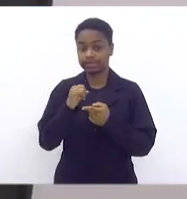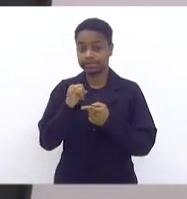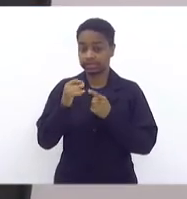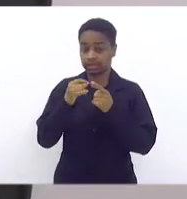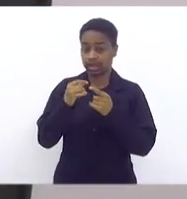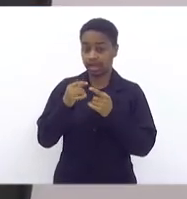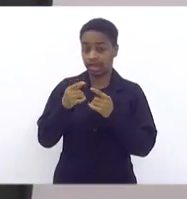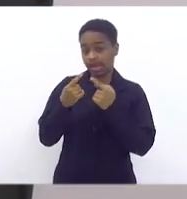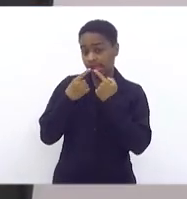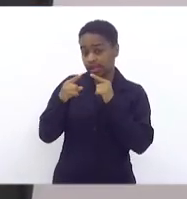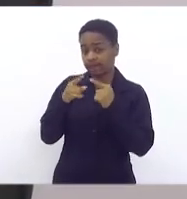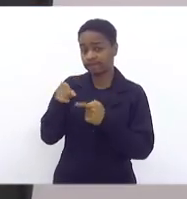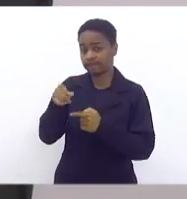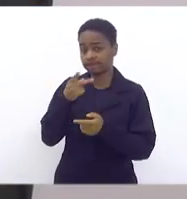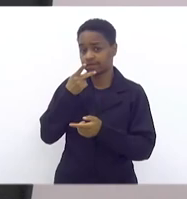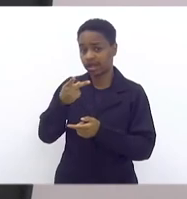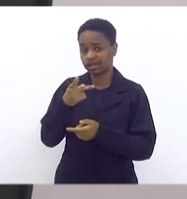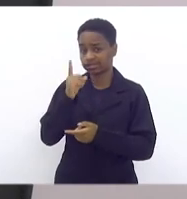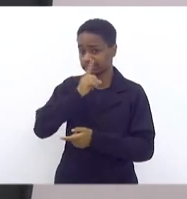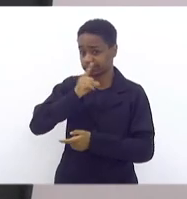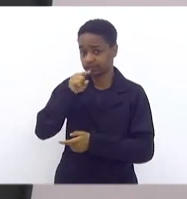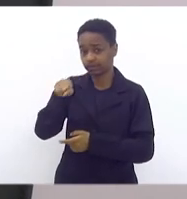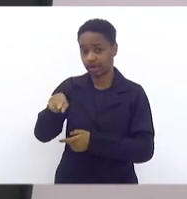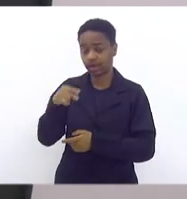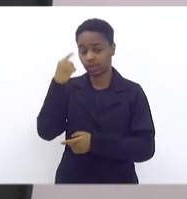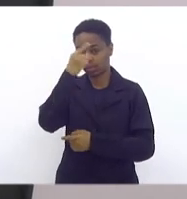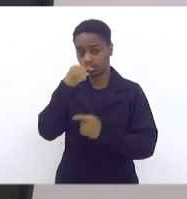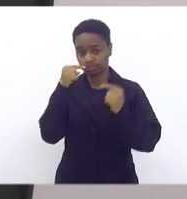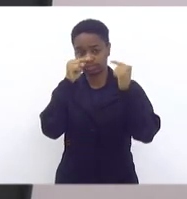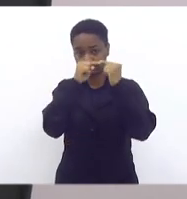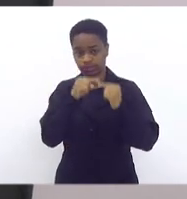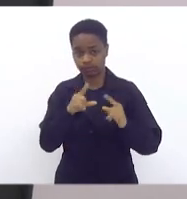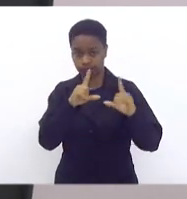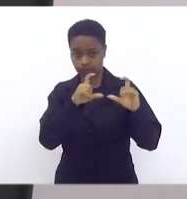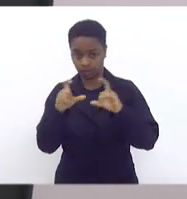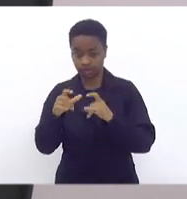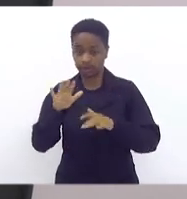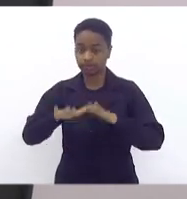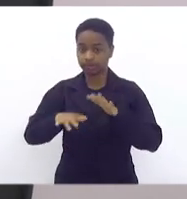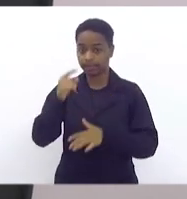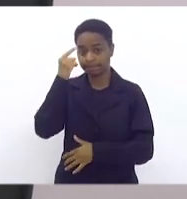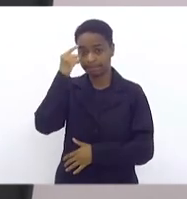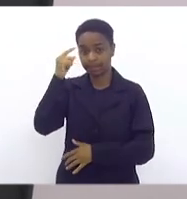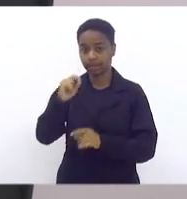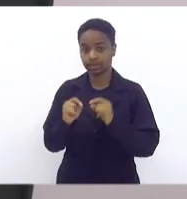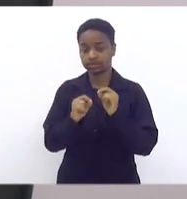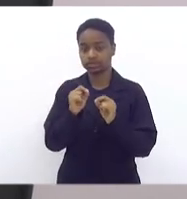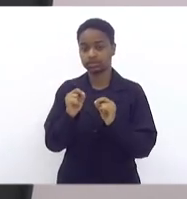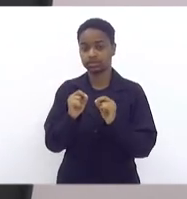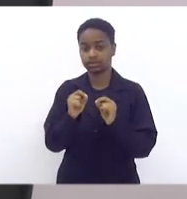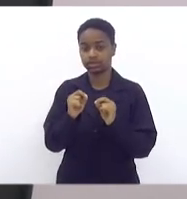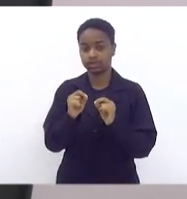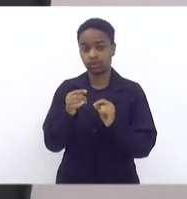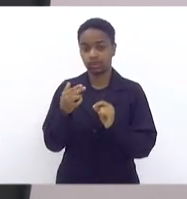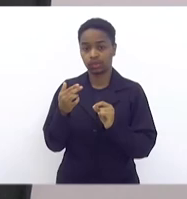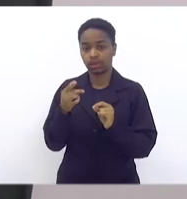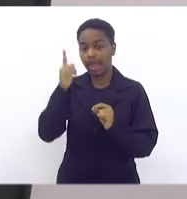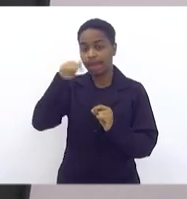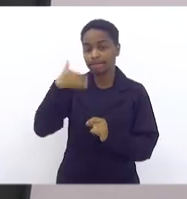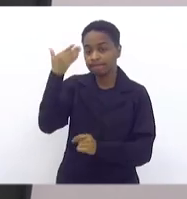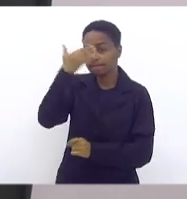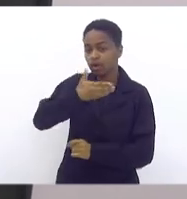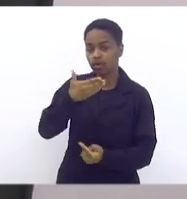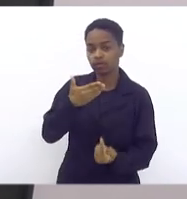reconhecimento fotográfico que muitas vezes se pensa que é é um reconhecimento irrefutável uma prova